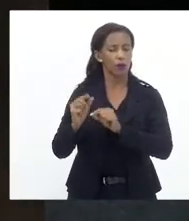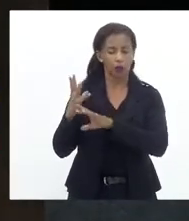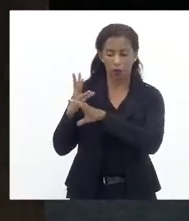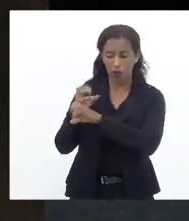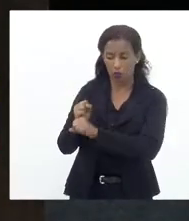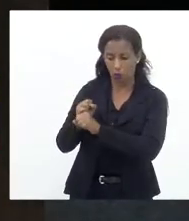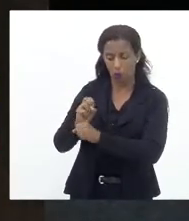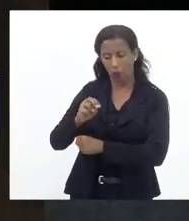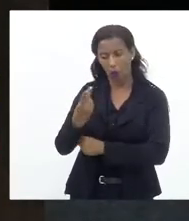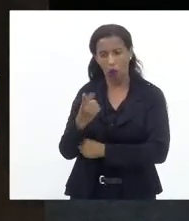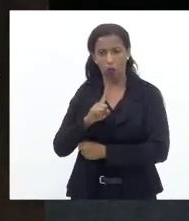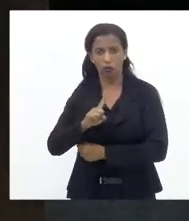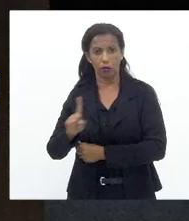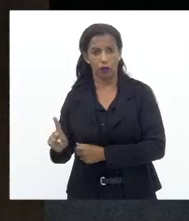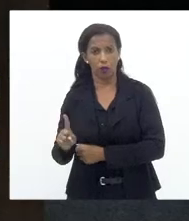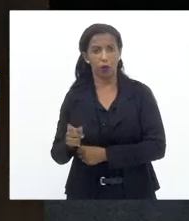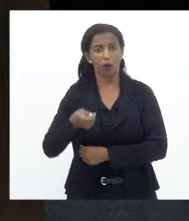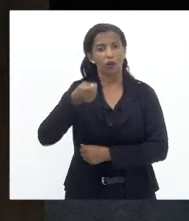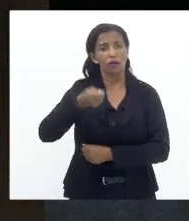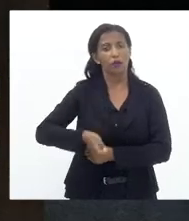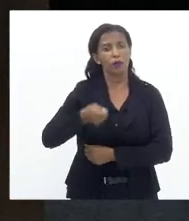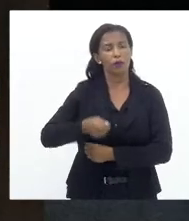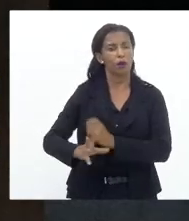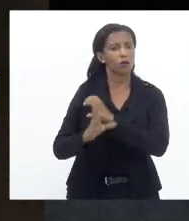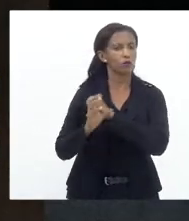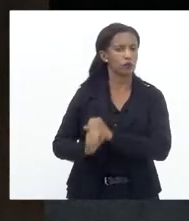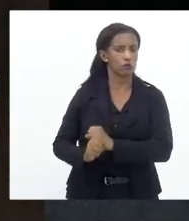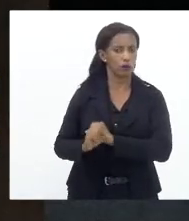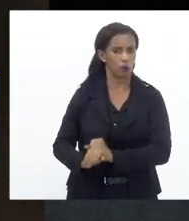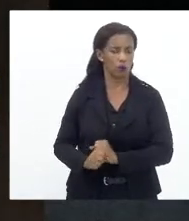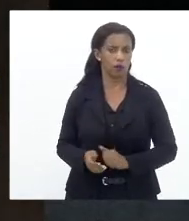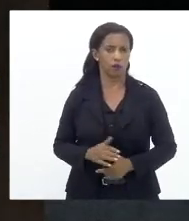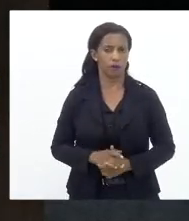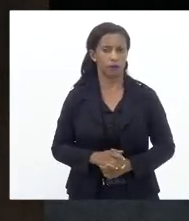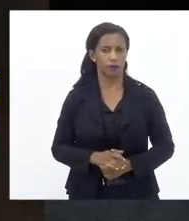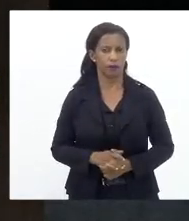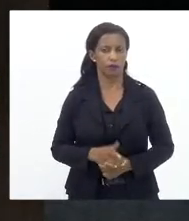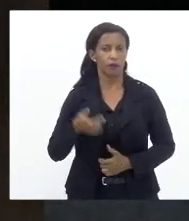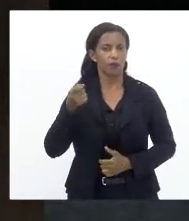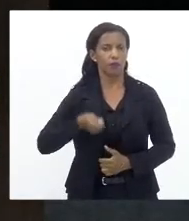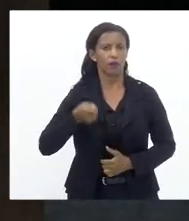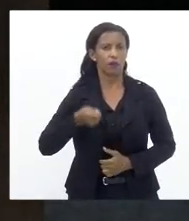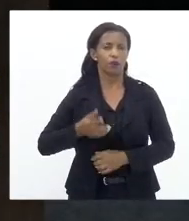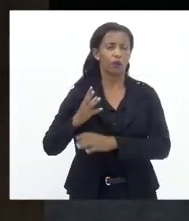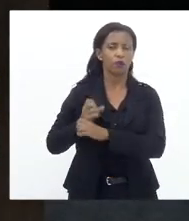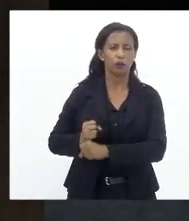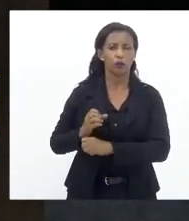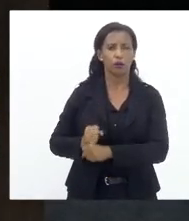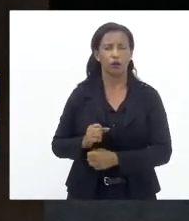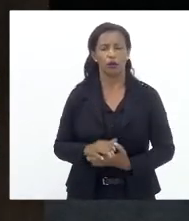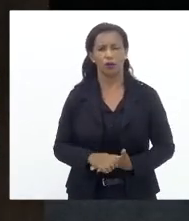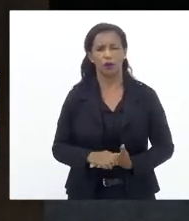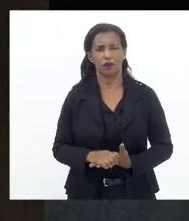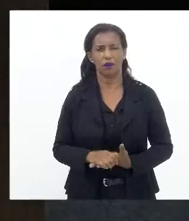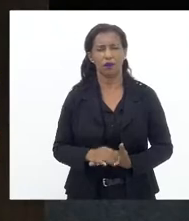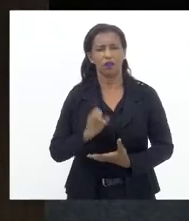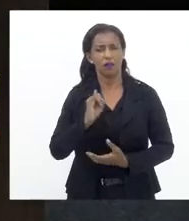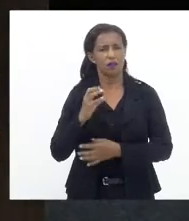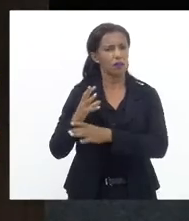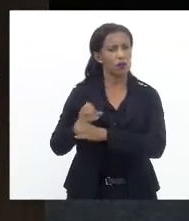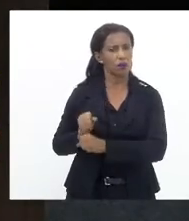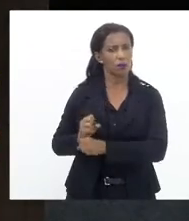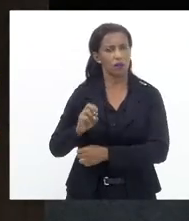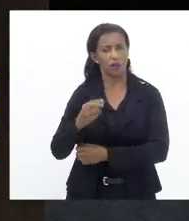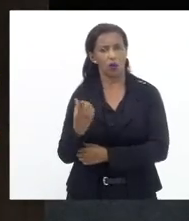contabilizou não é o Tribunal de Contas é o tribunal de contas de quem tem que dizer o contabilizou